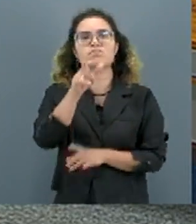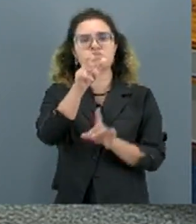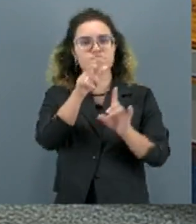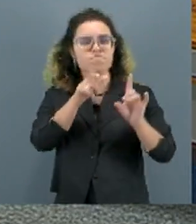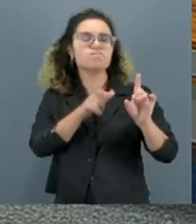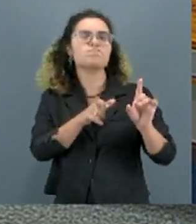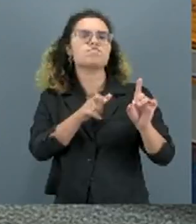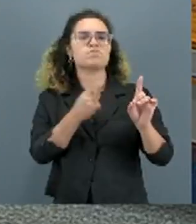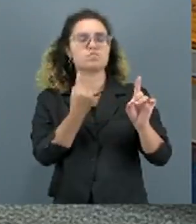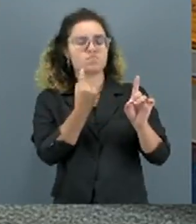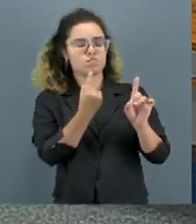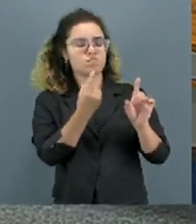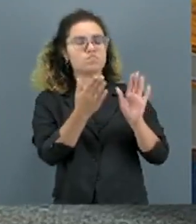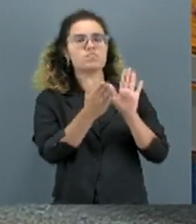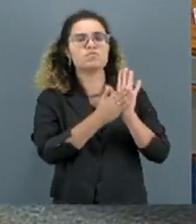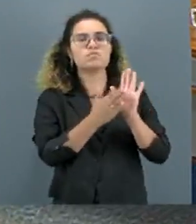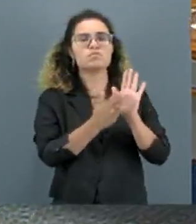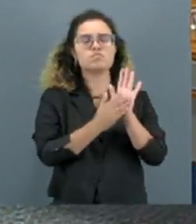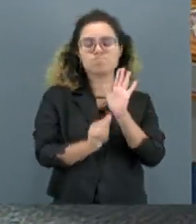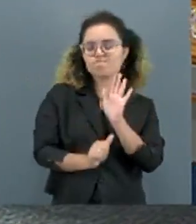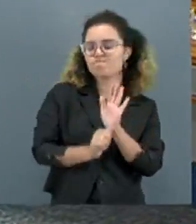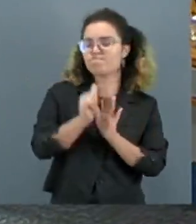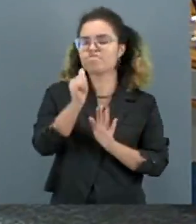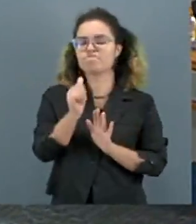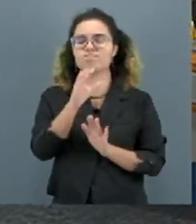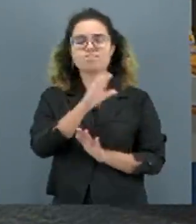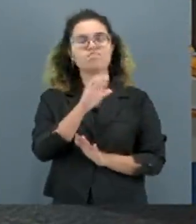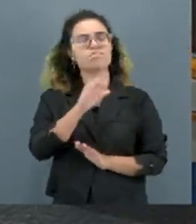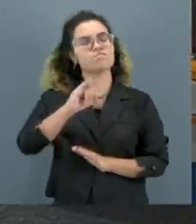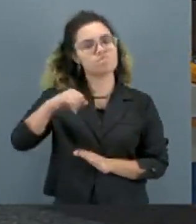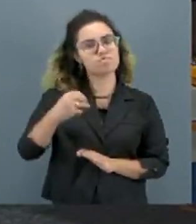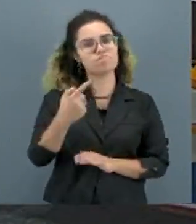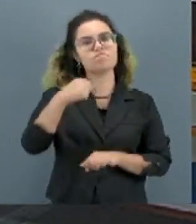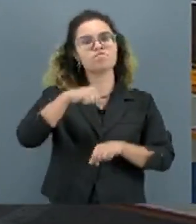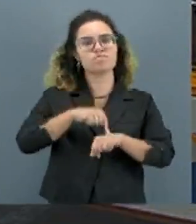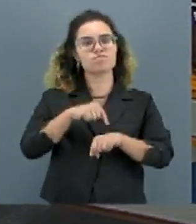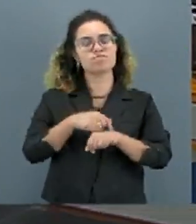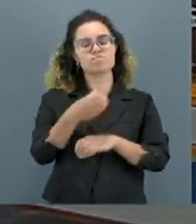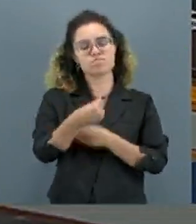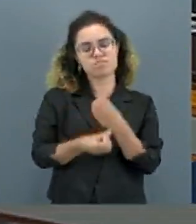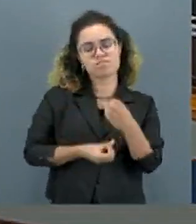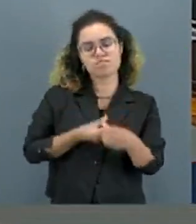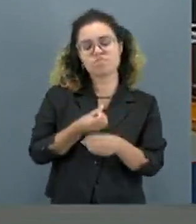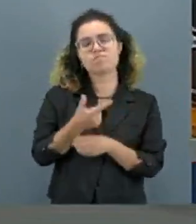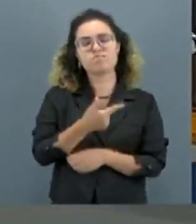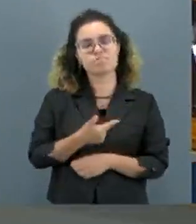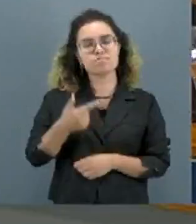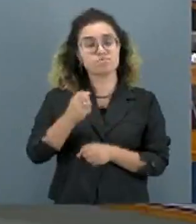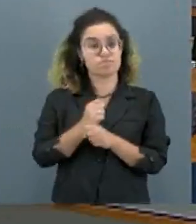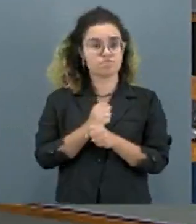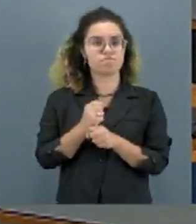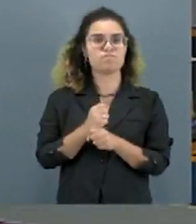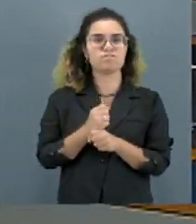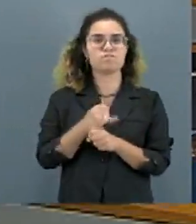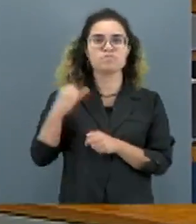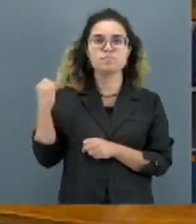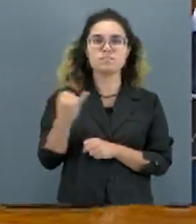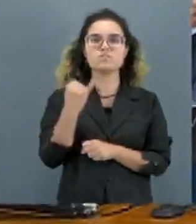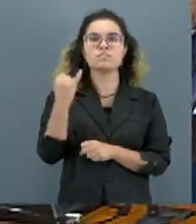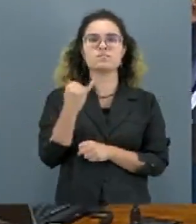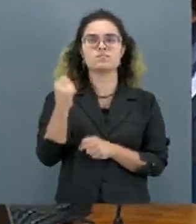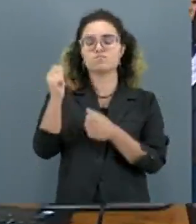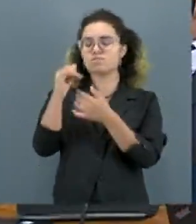uma pauta prioritária da ccj nesse segundo semestre e importantíssima para